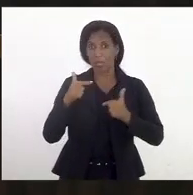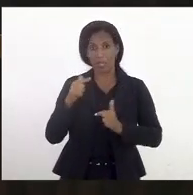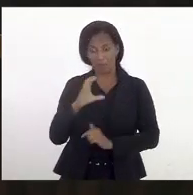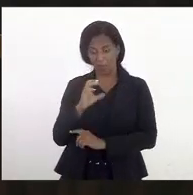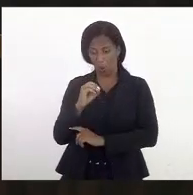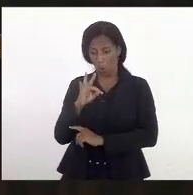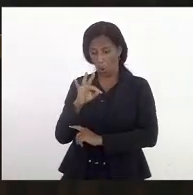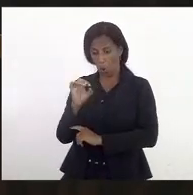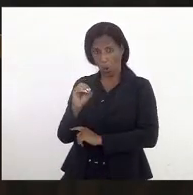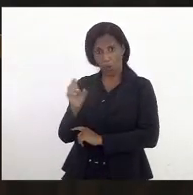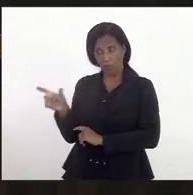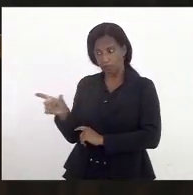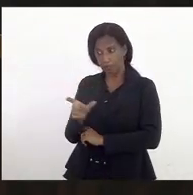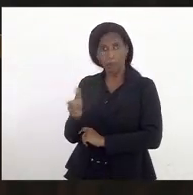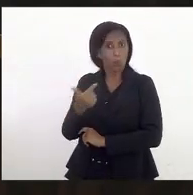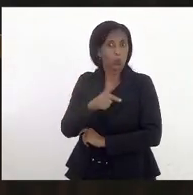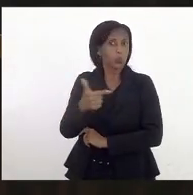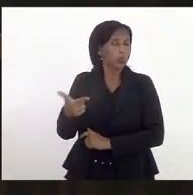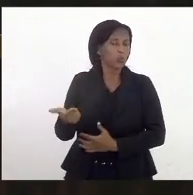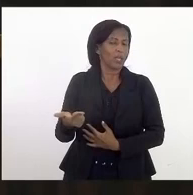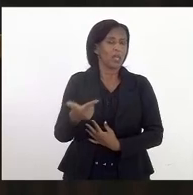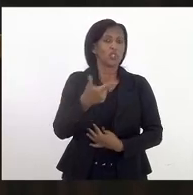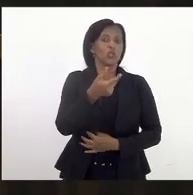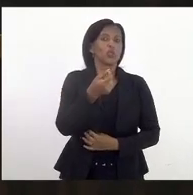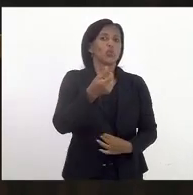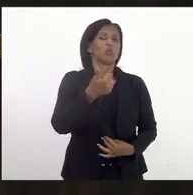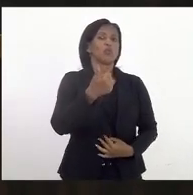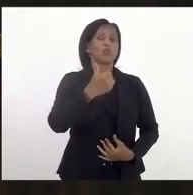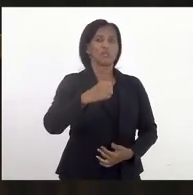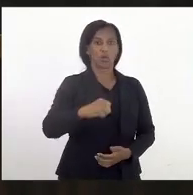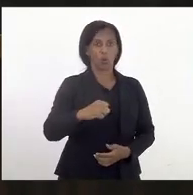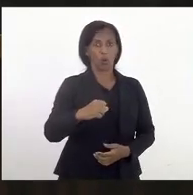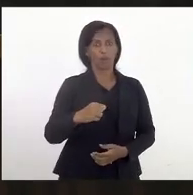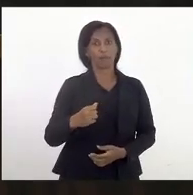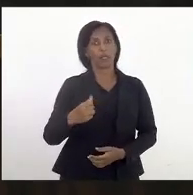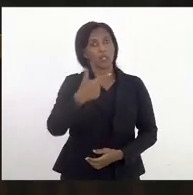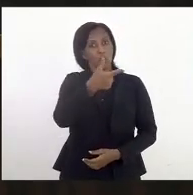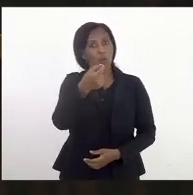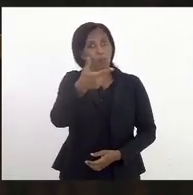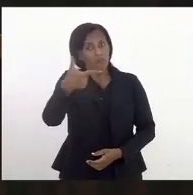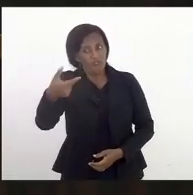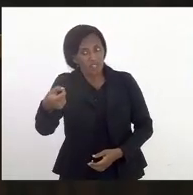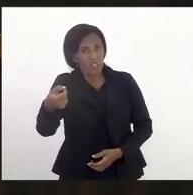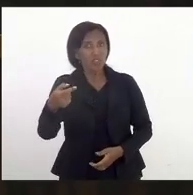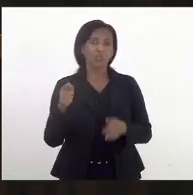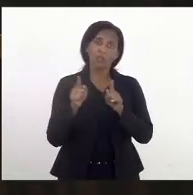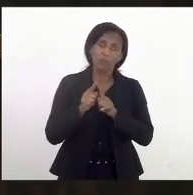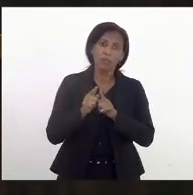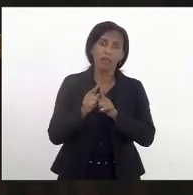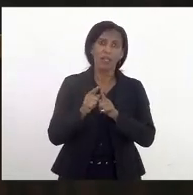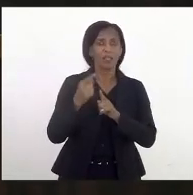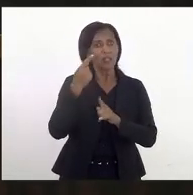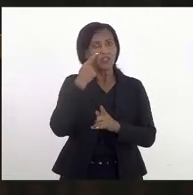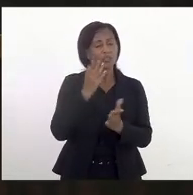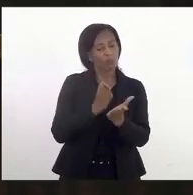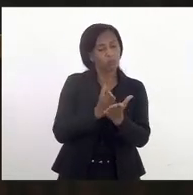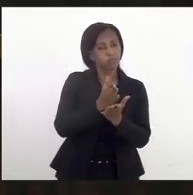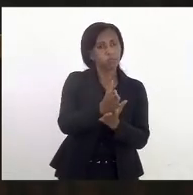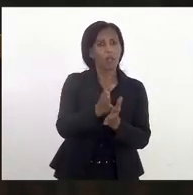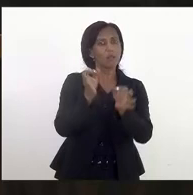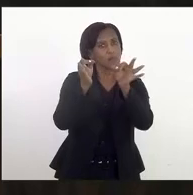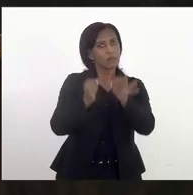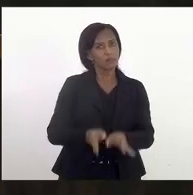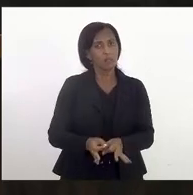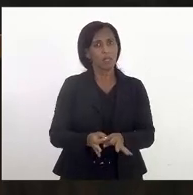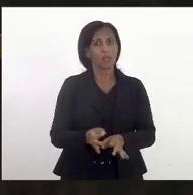de 19 Espero que é de 20 daqui a pouco também que ele procura fazer a coisa direita né Ele te escuta